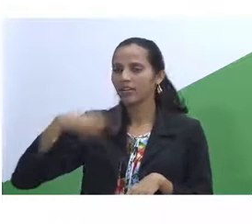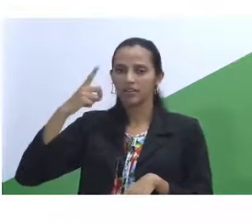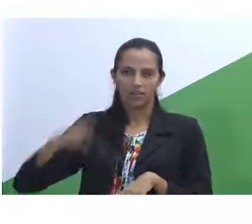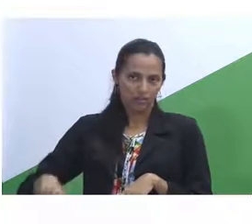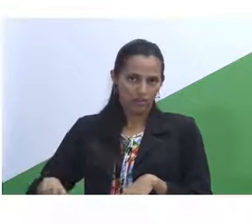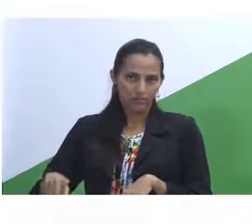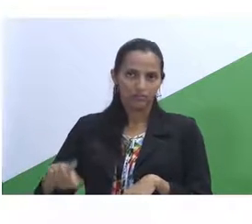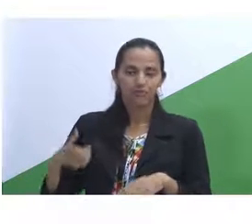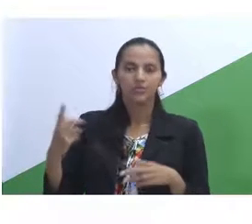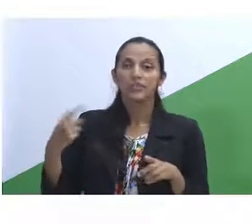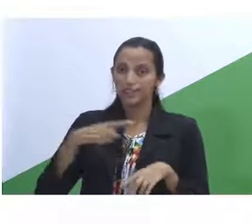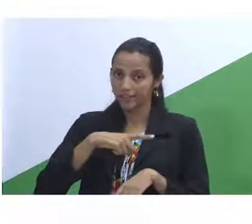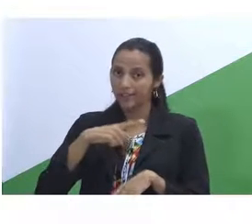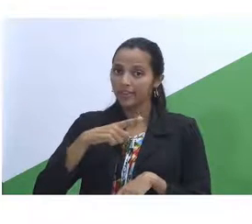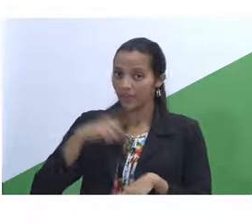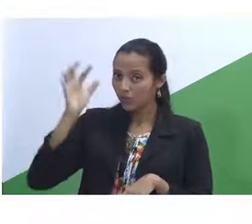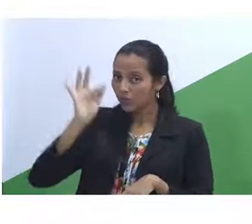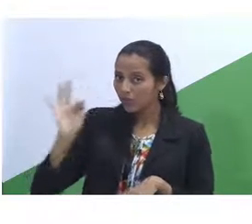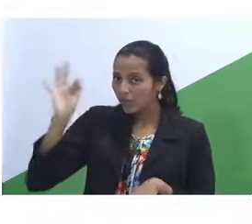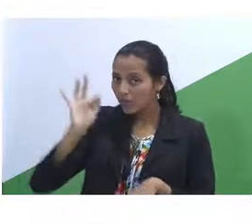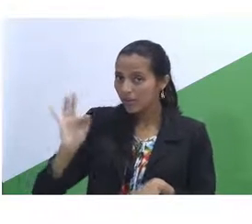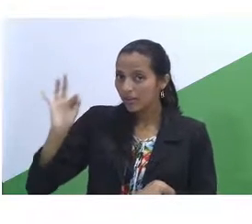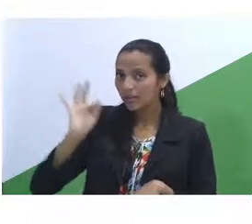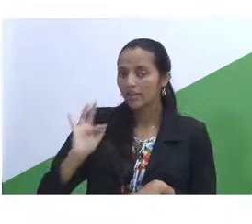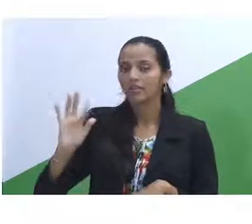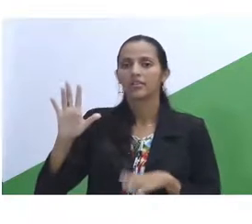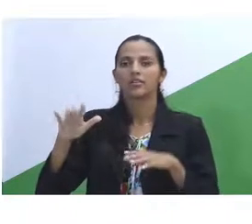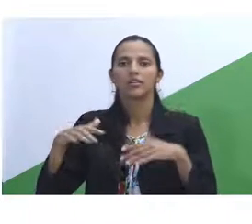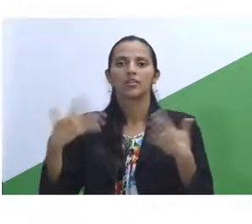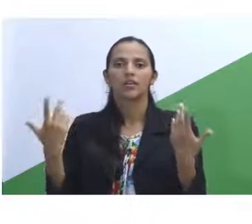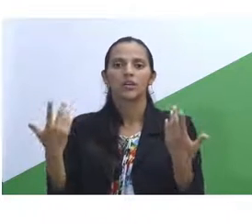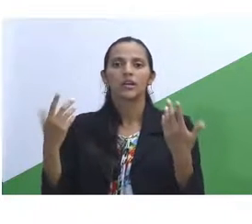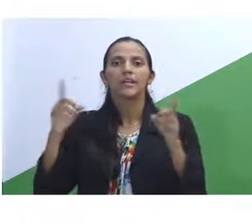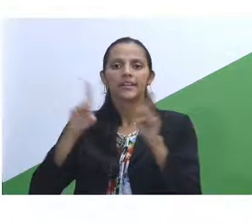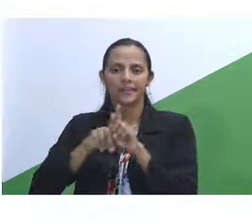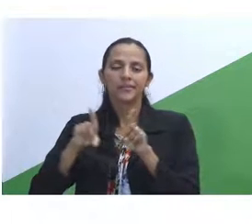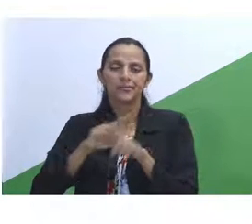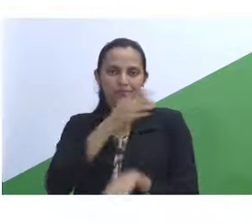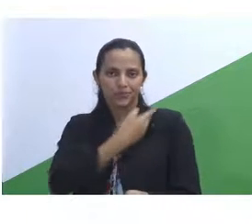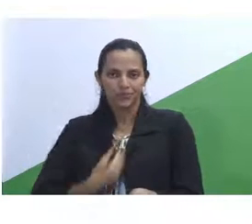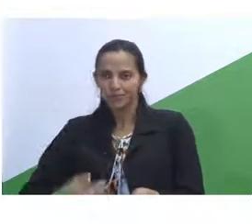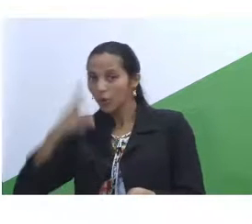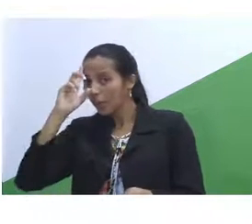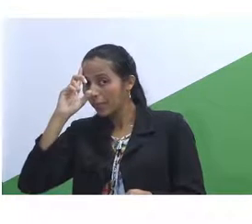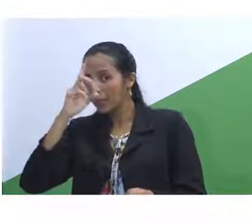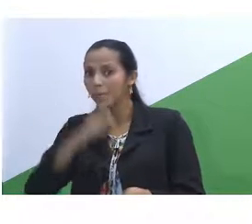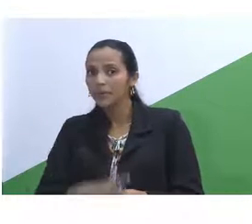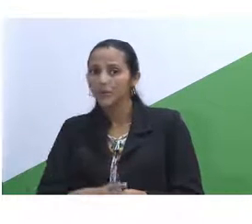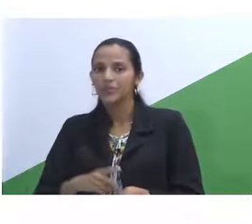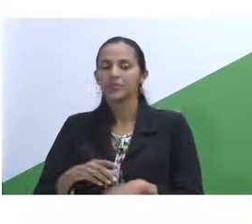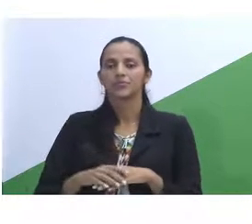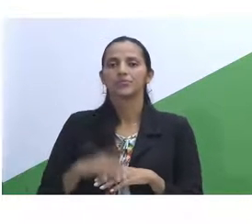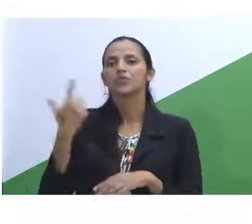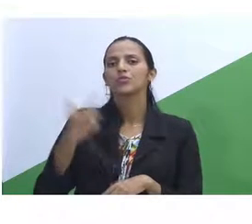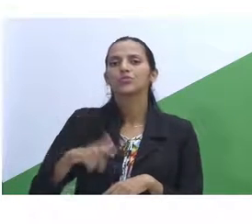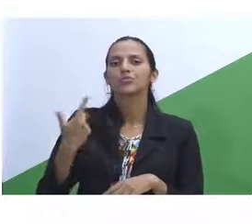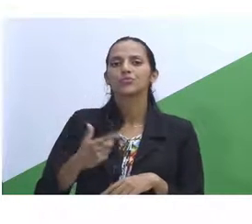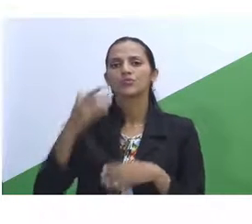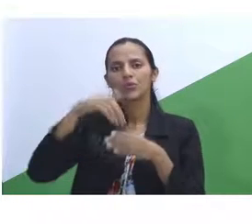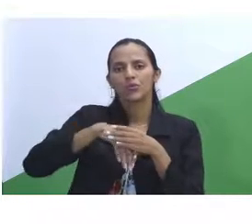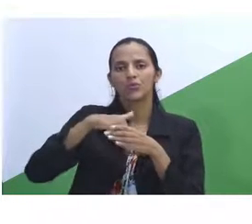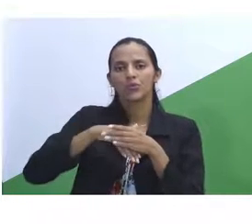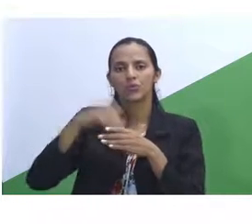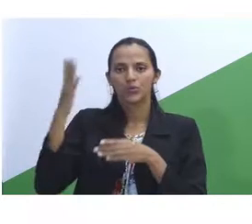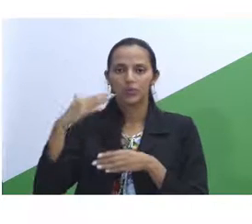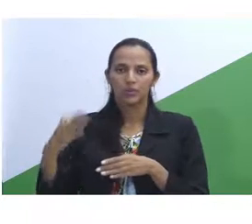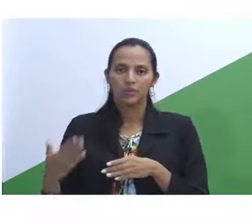tem interventores federais amando, então, do Vargas, é claro que a gente também não tem mais partidos políticos, então, no Brasil,